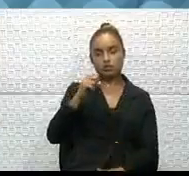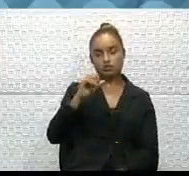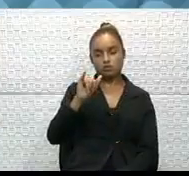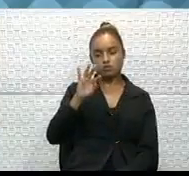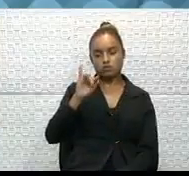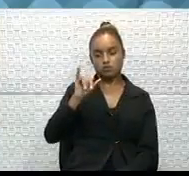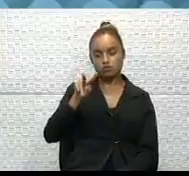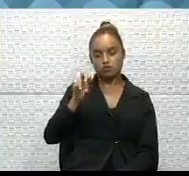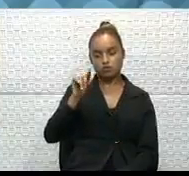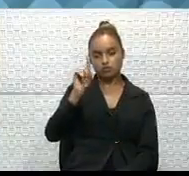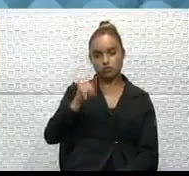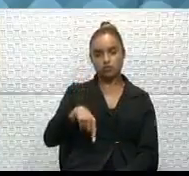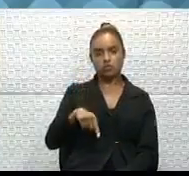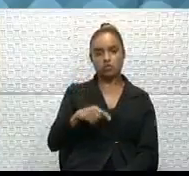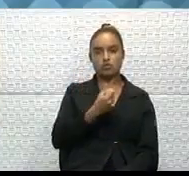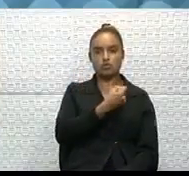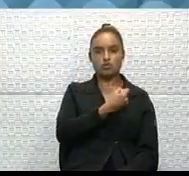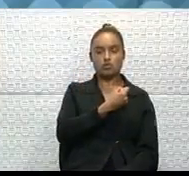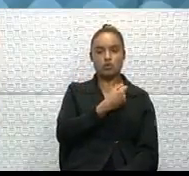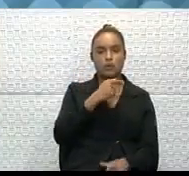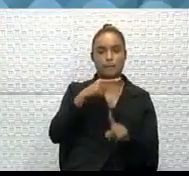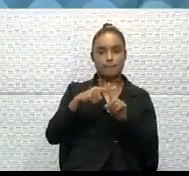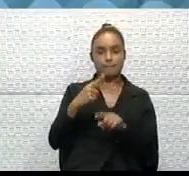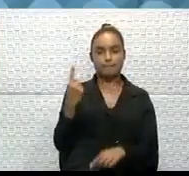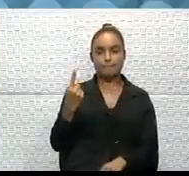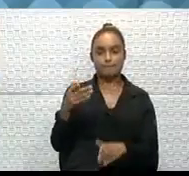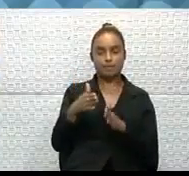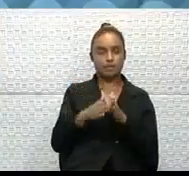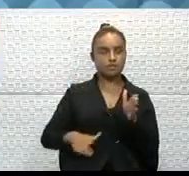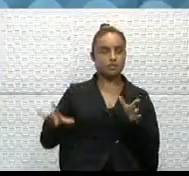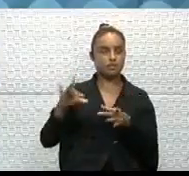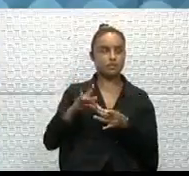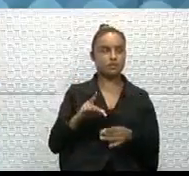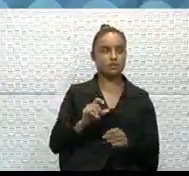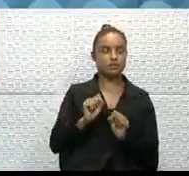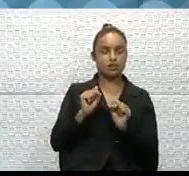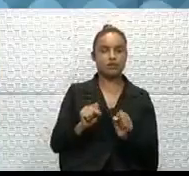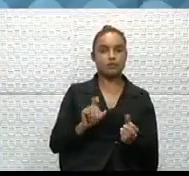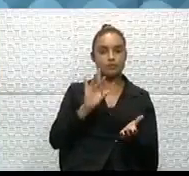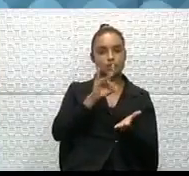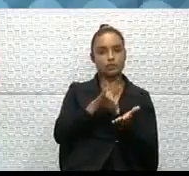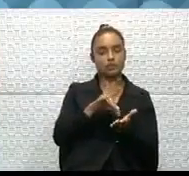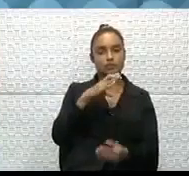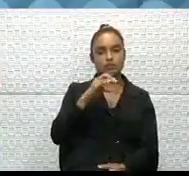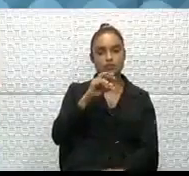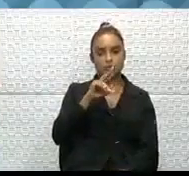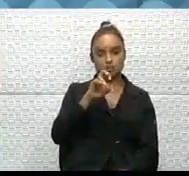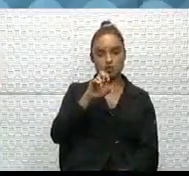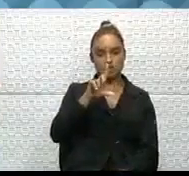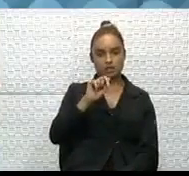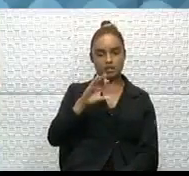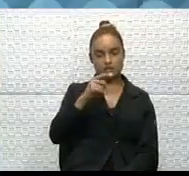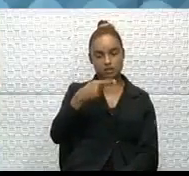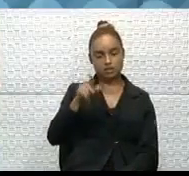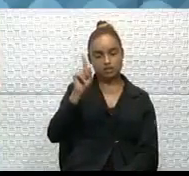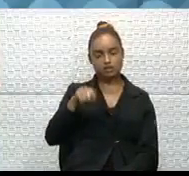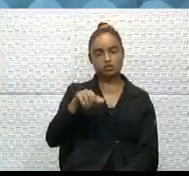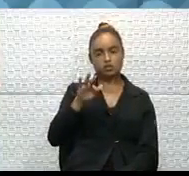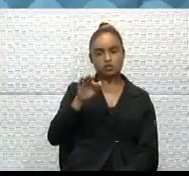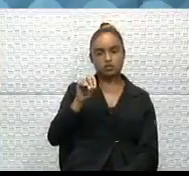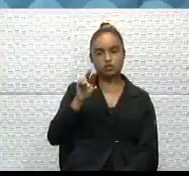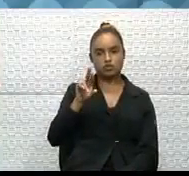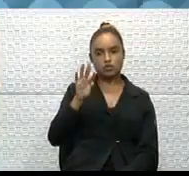número bem próximo de mais 1, do 1 positivo, então eu ainda posso afirmar que a correlação ela é forte.